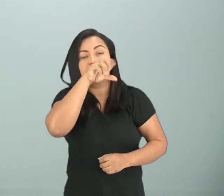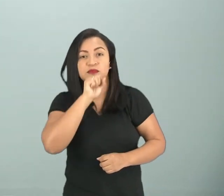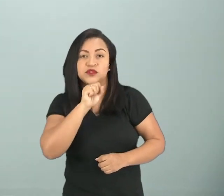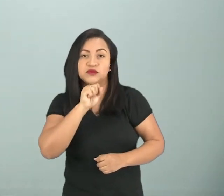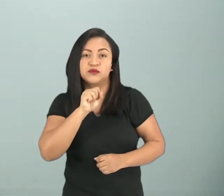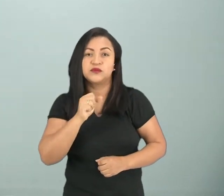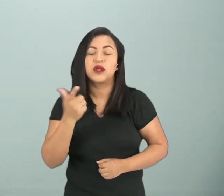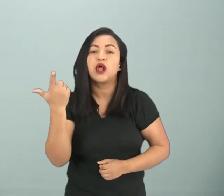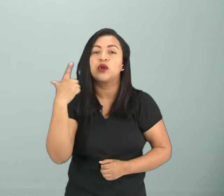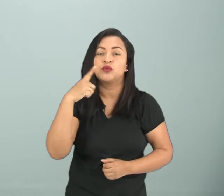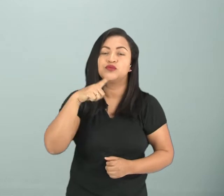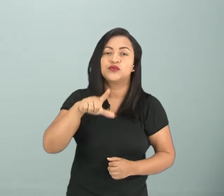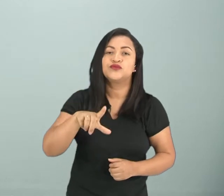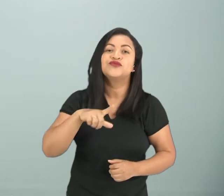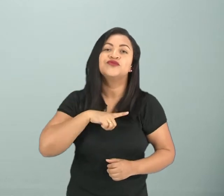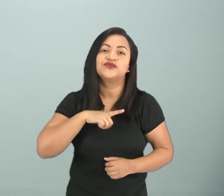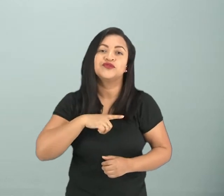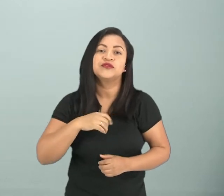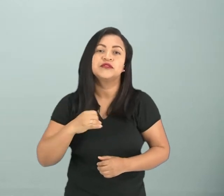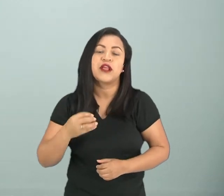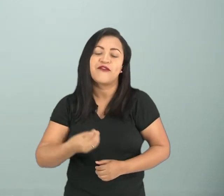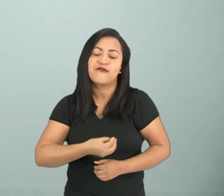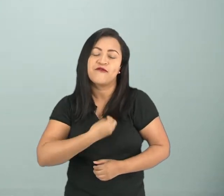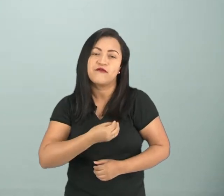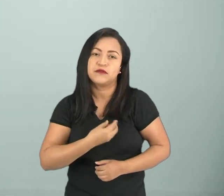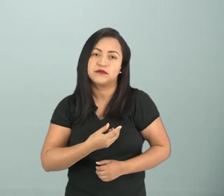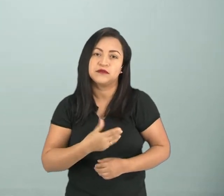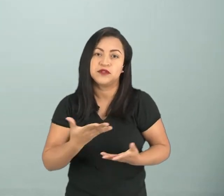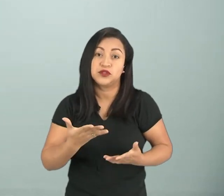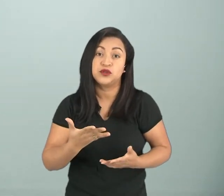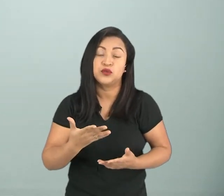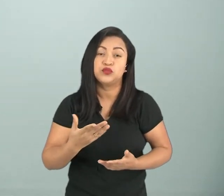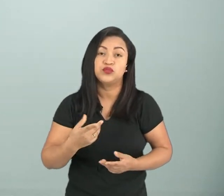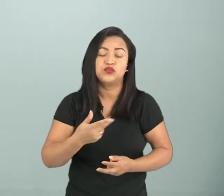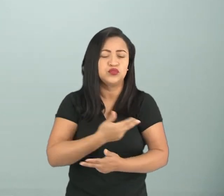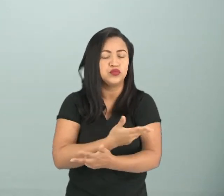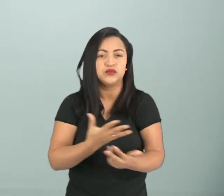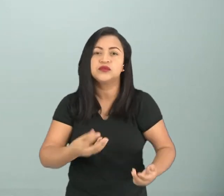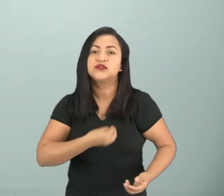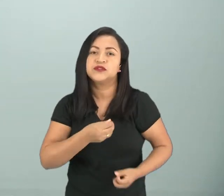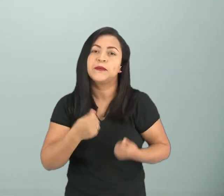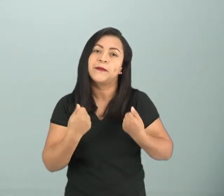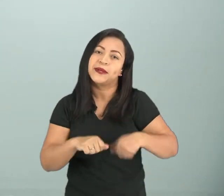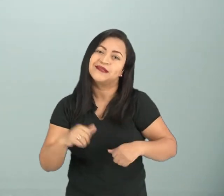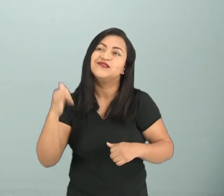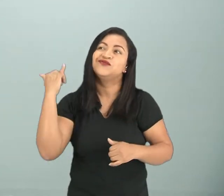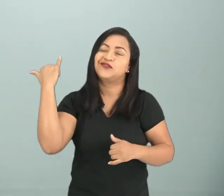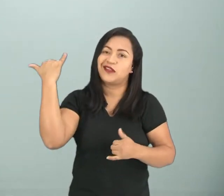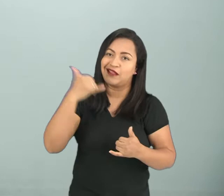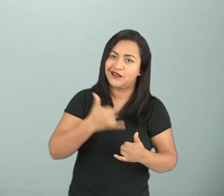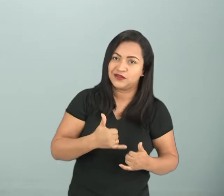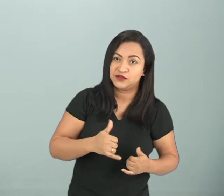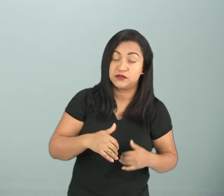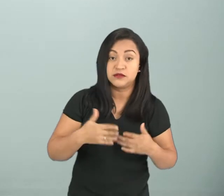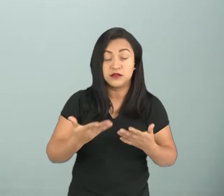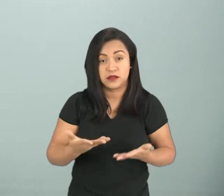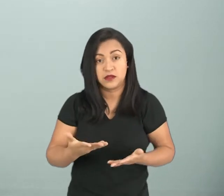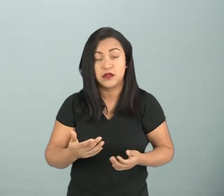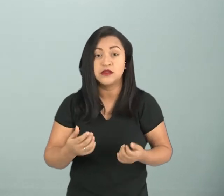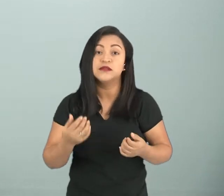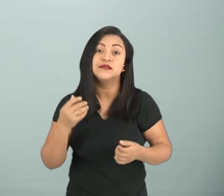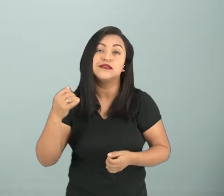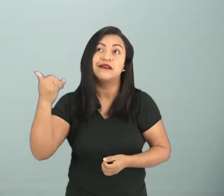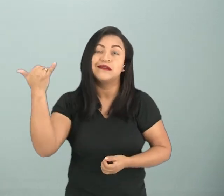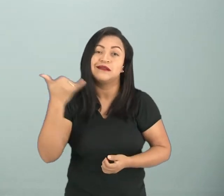ter todo o seu metabolismo, tá? Então, os seres vivos eles precisam de energia. E essa energia que os seres vivos